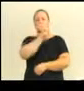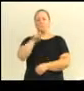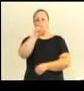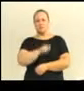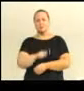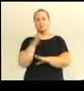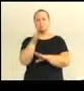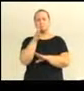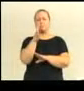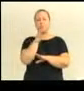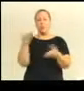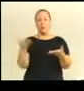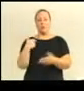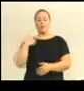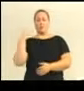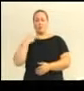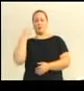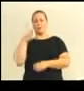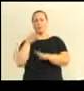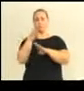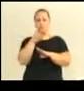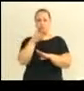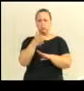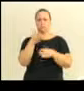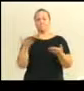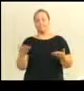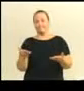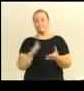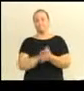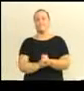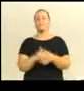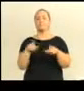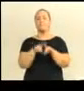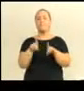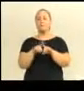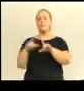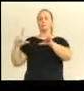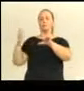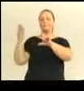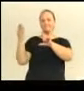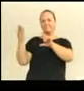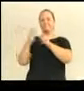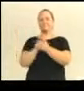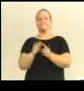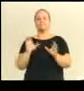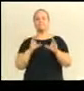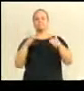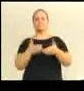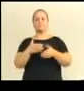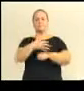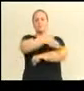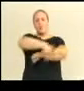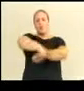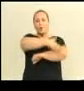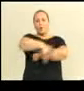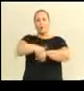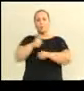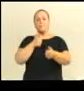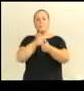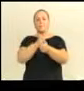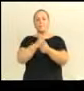breve resolvida essa situação entregamos também tem a foto que a gente viu o extrato atualizado também da comissão da rohde césar vicente no passo manso